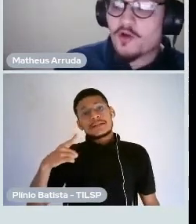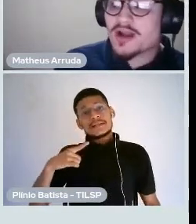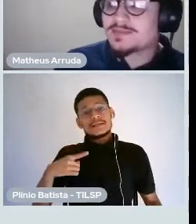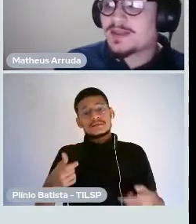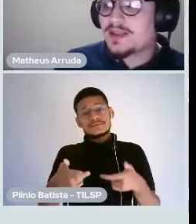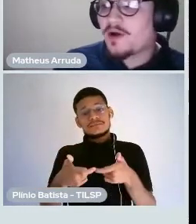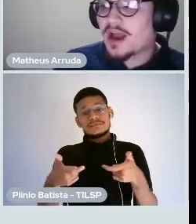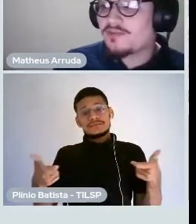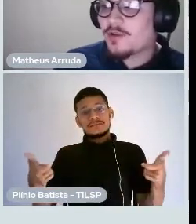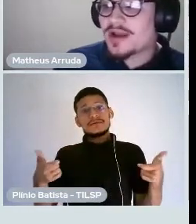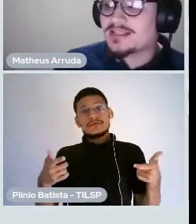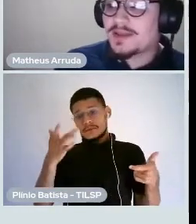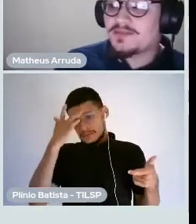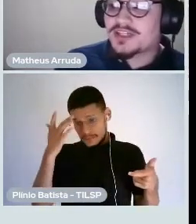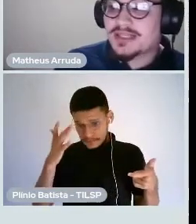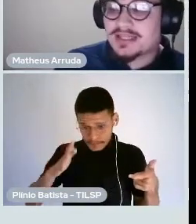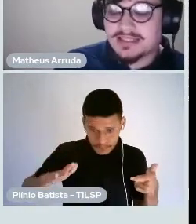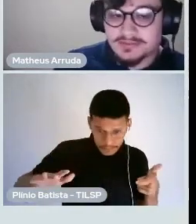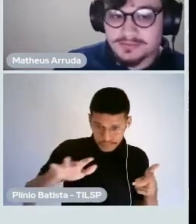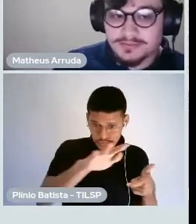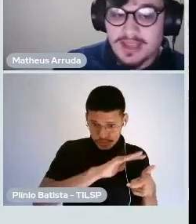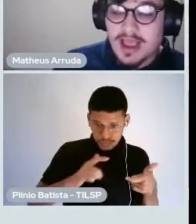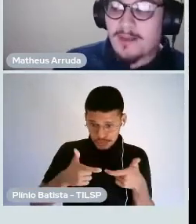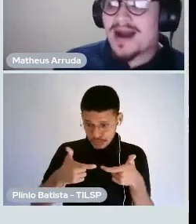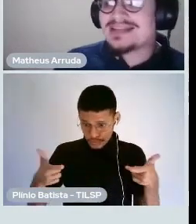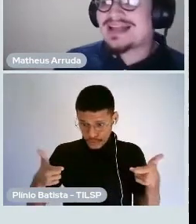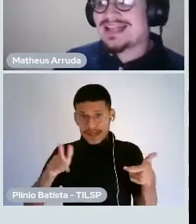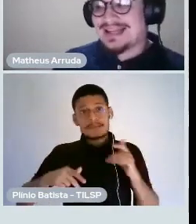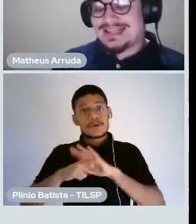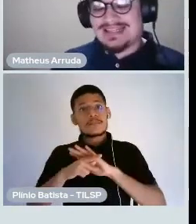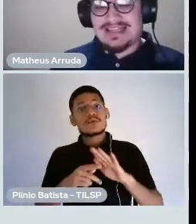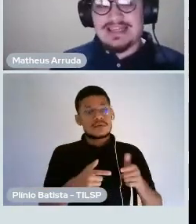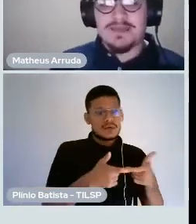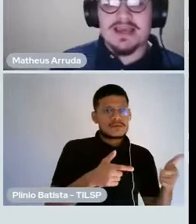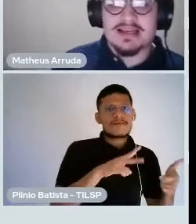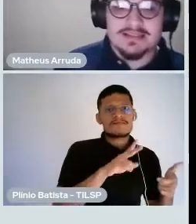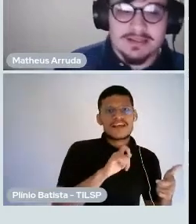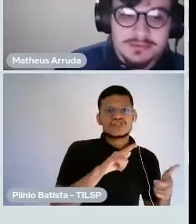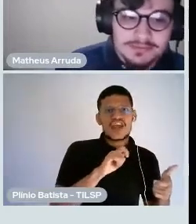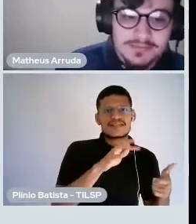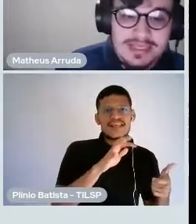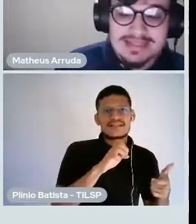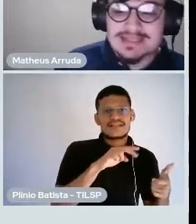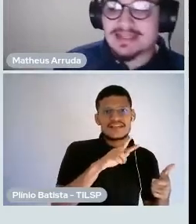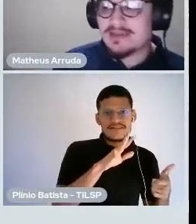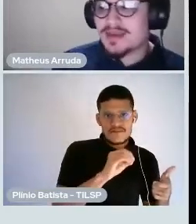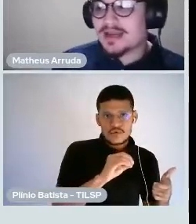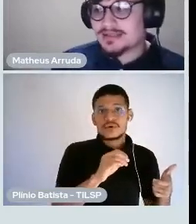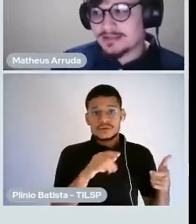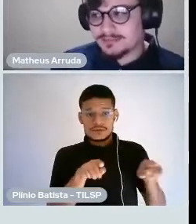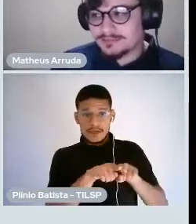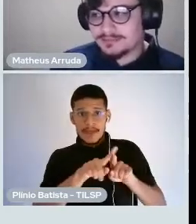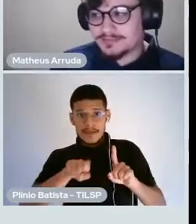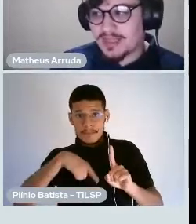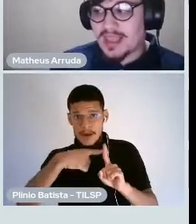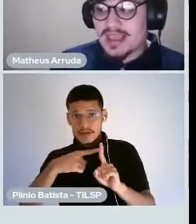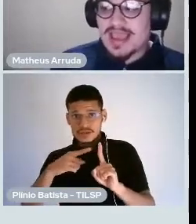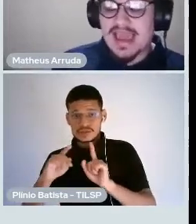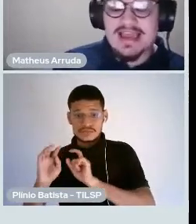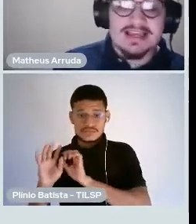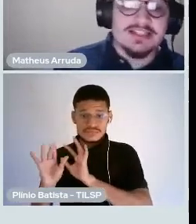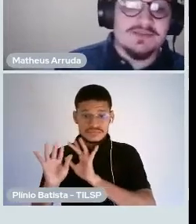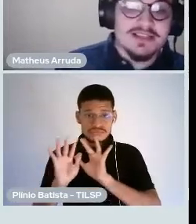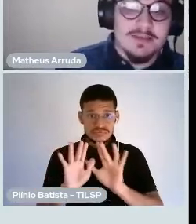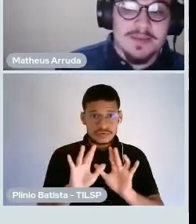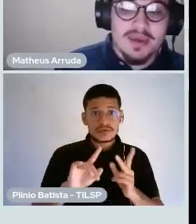demográfico, o crescimento demográfico é o crescimento vegetativo mais a taxa de imigração e a taxa de emigração.